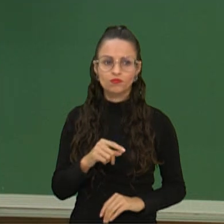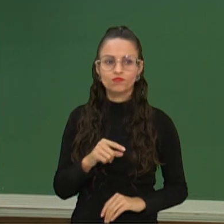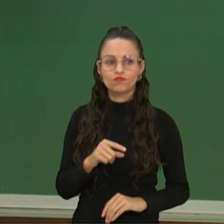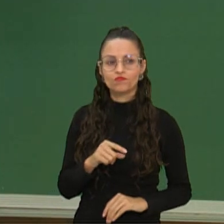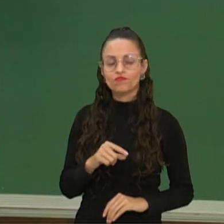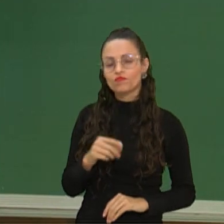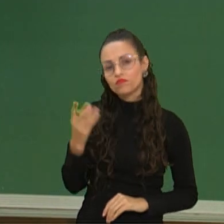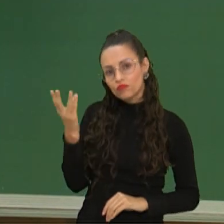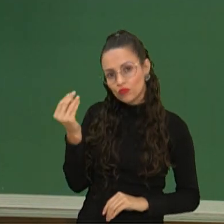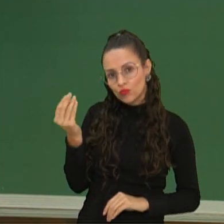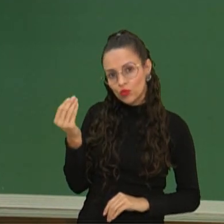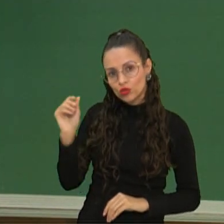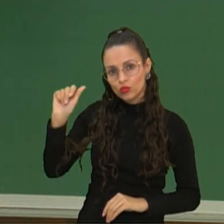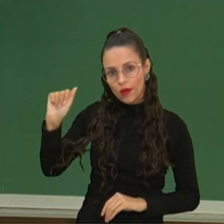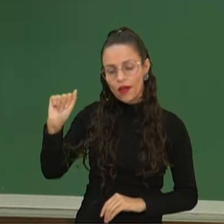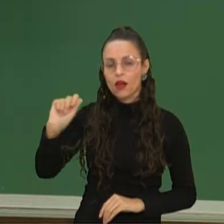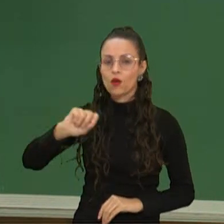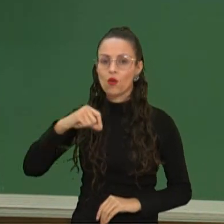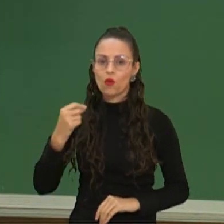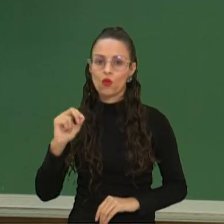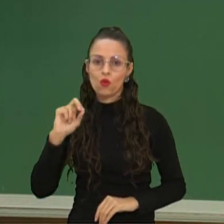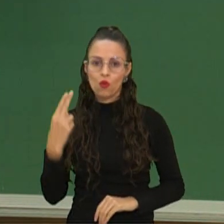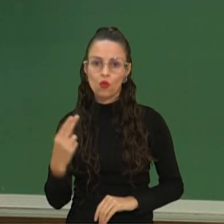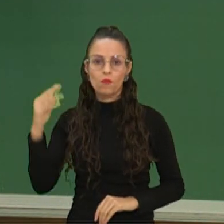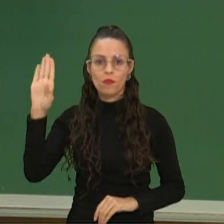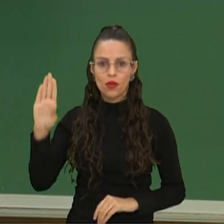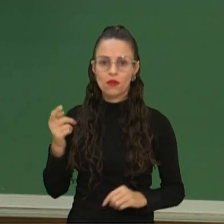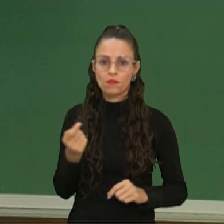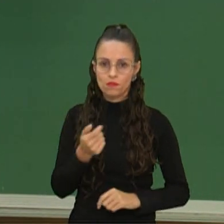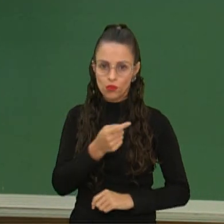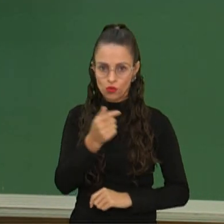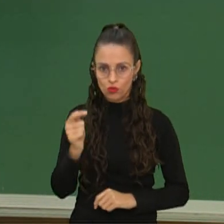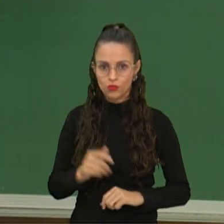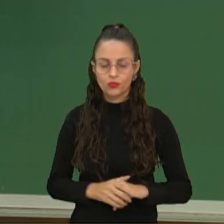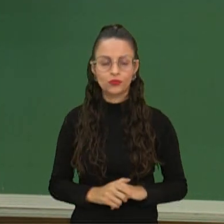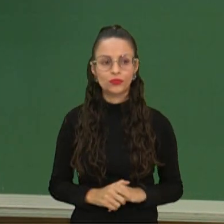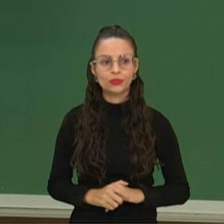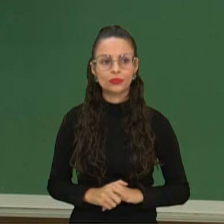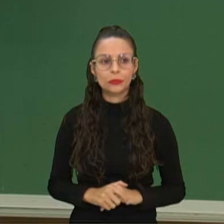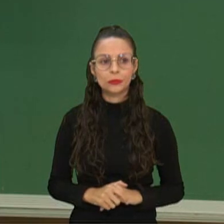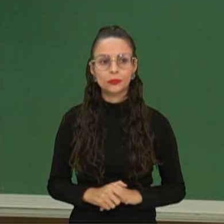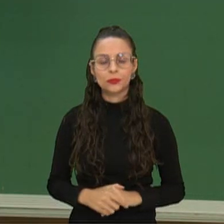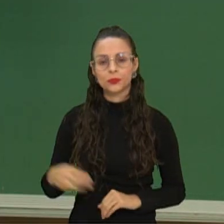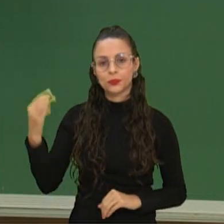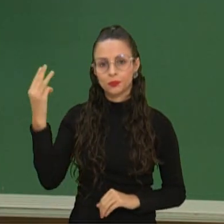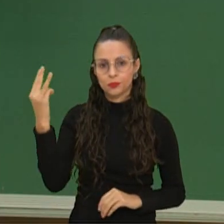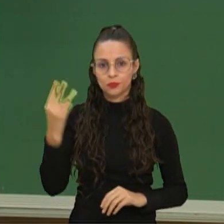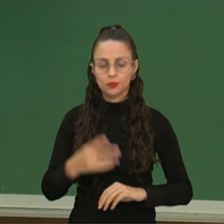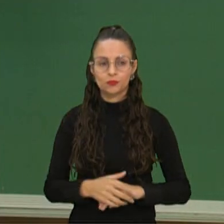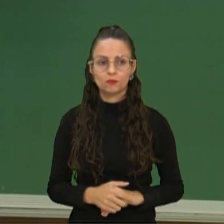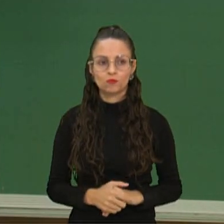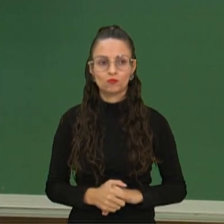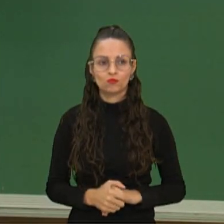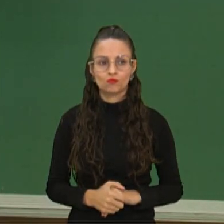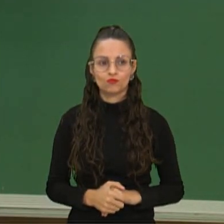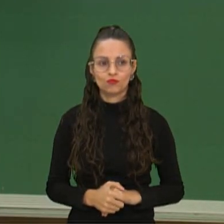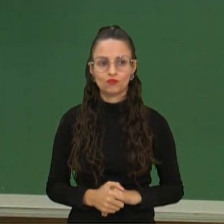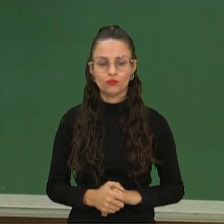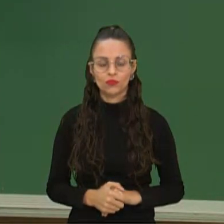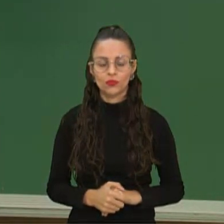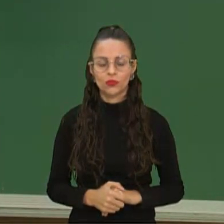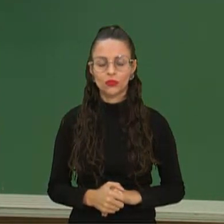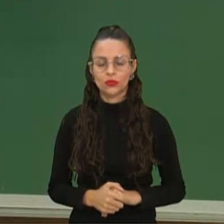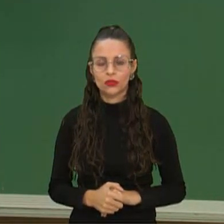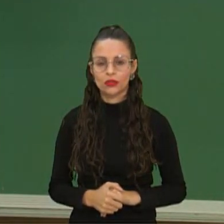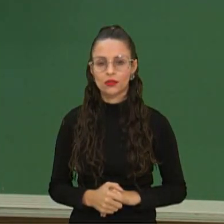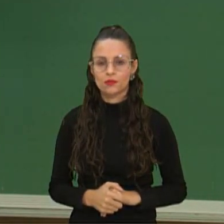lot, muito, ou você colocou just a few, pouco. Beleza? 3. How do you deal